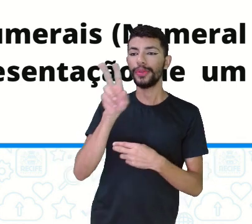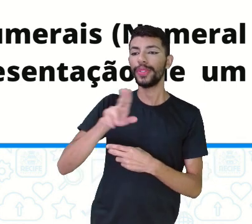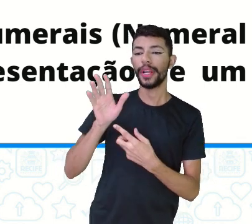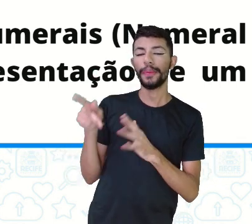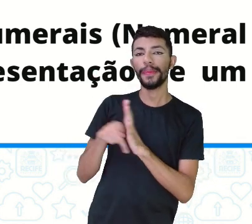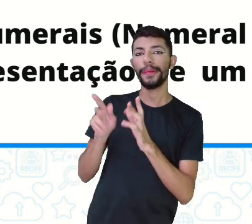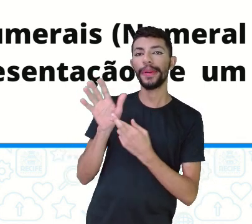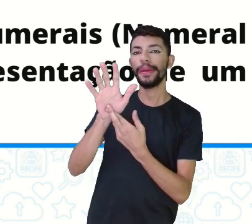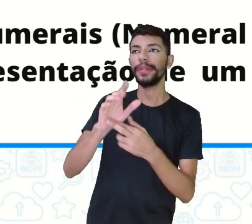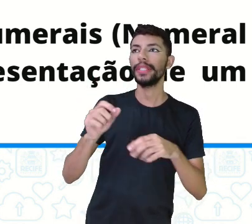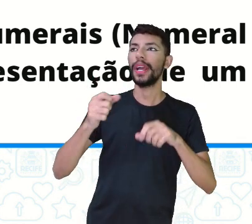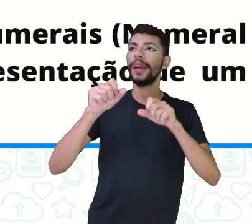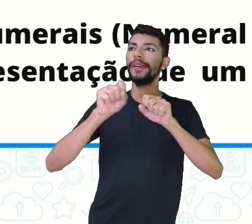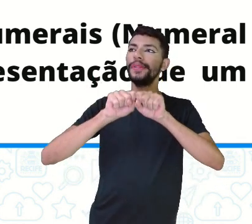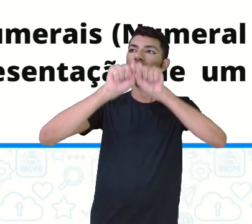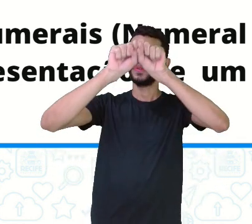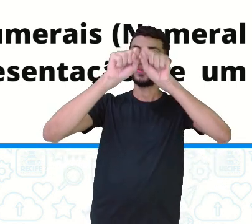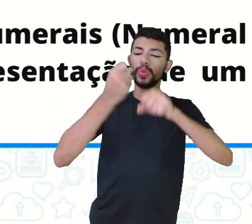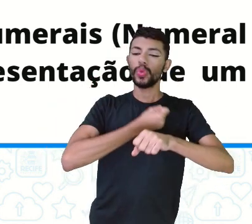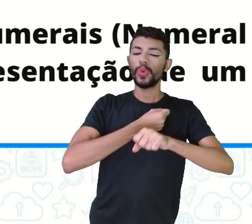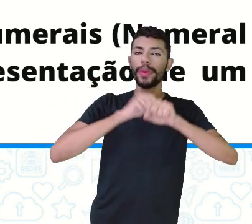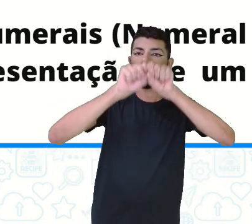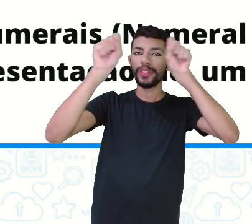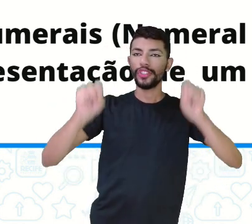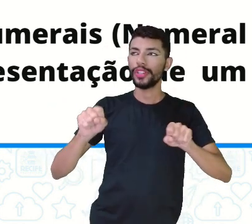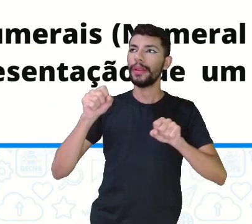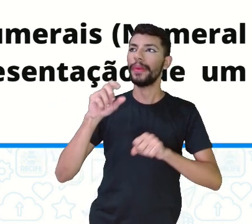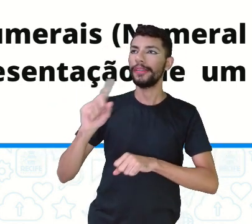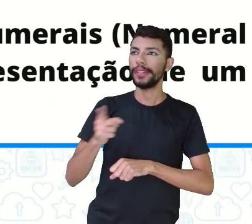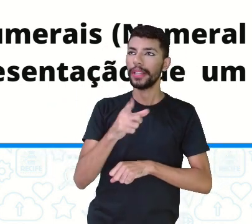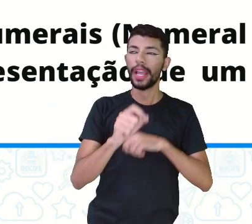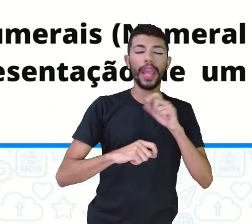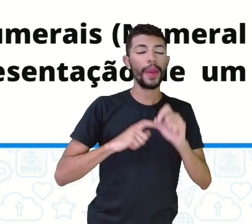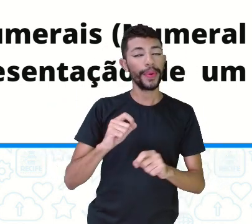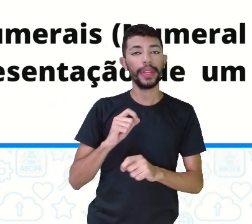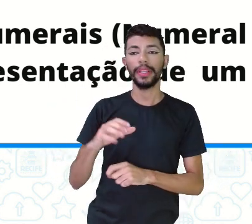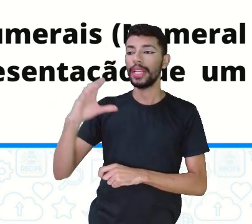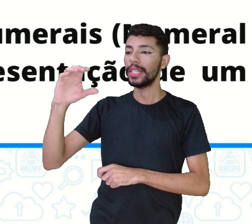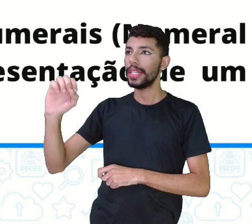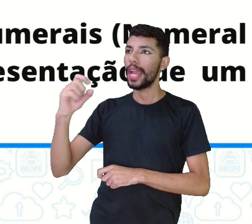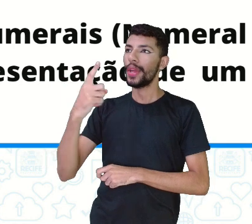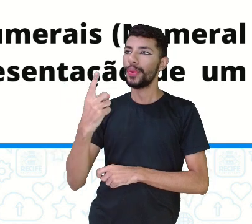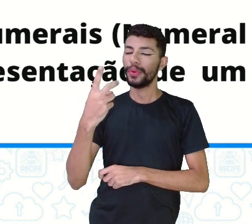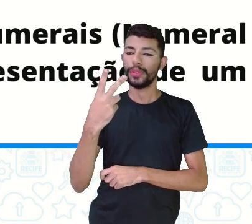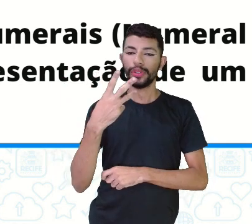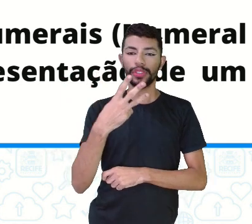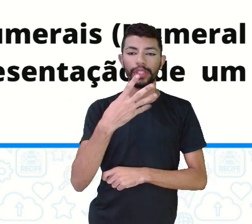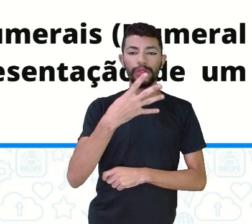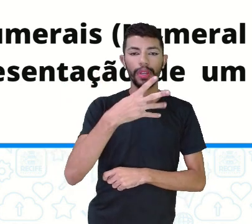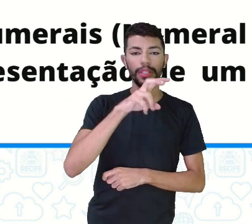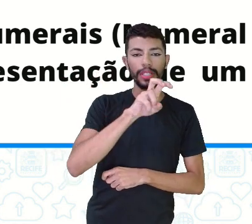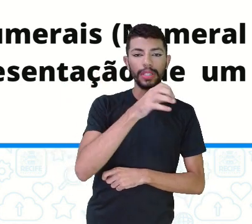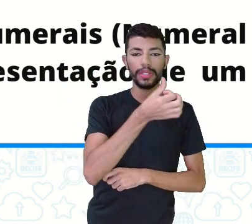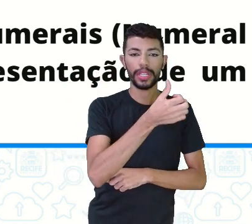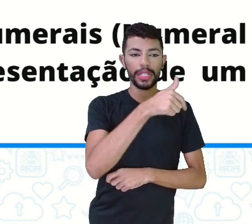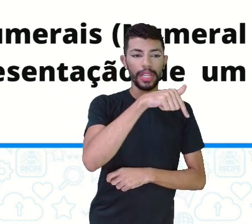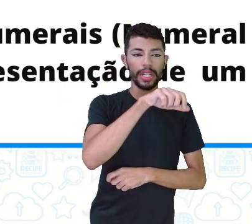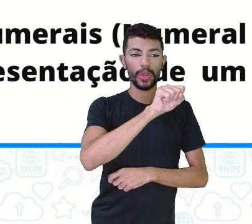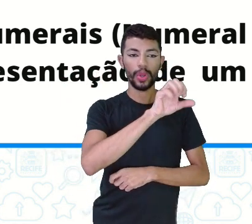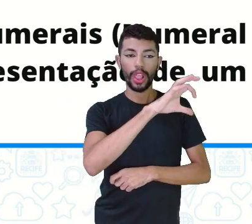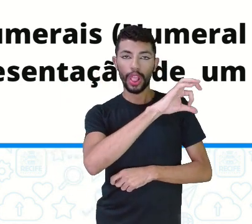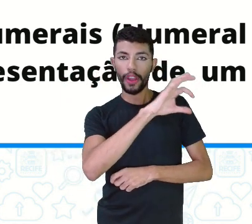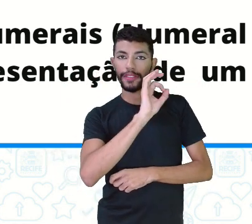de algarismos. 0, 1, 2, 3, 4, 5, 6, 7, 8 e 9, que